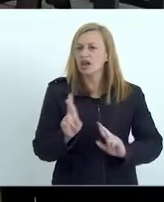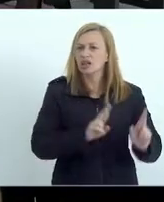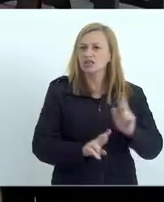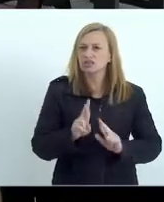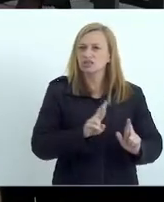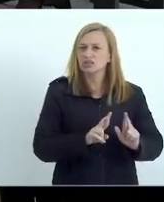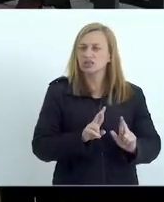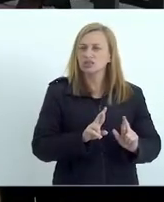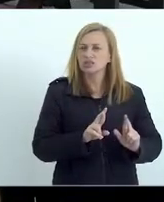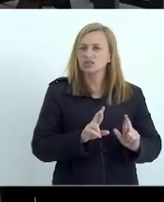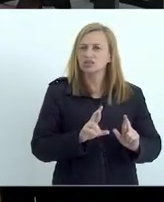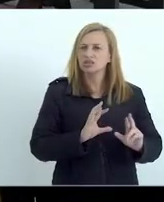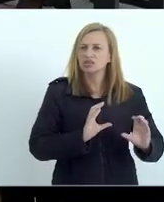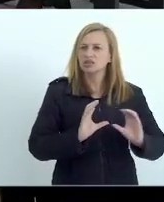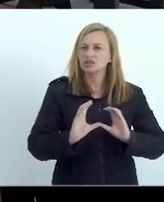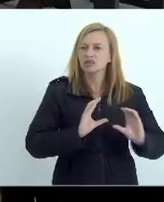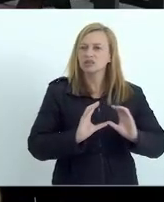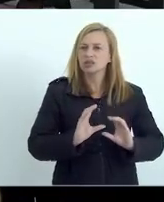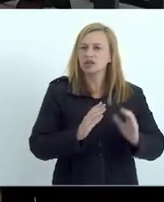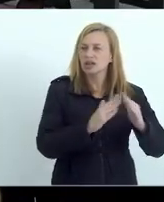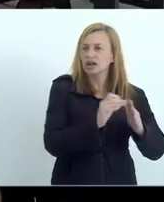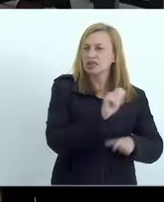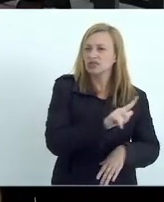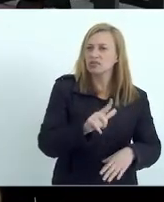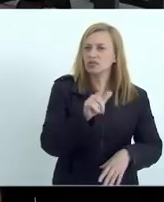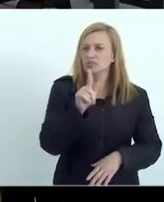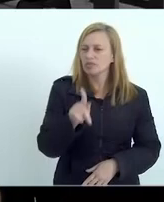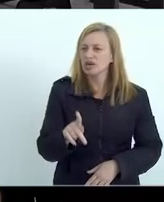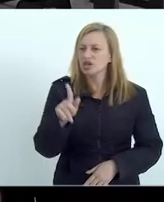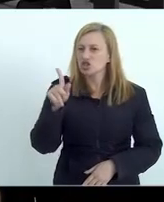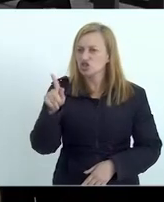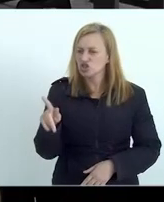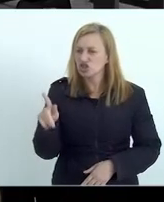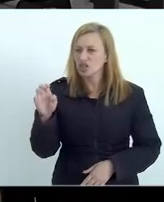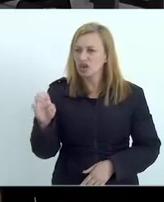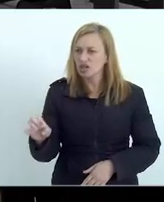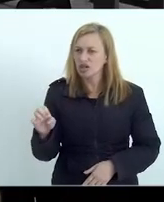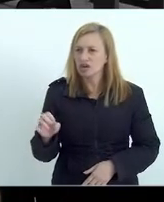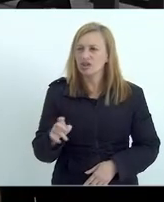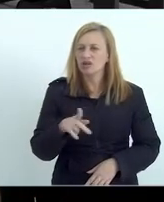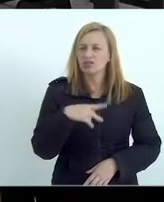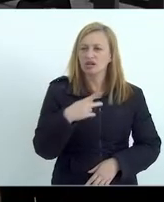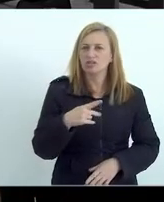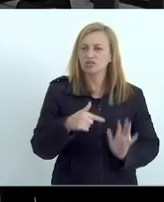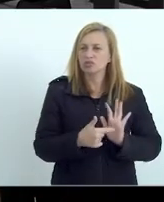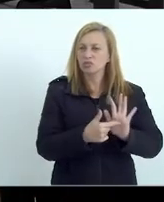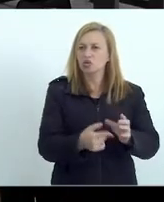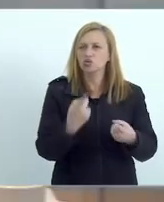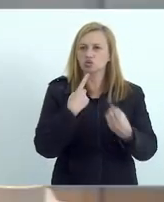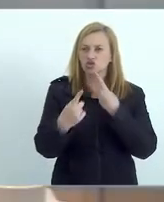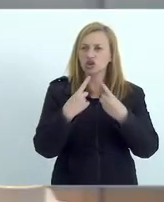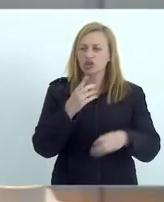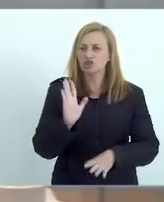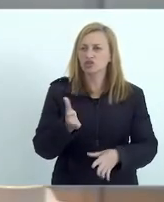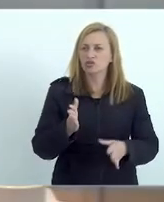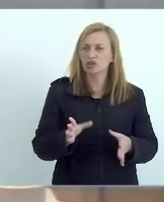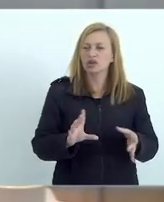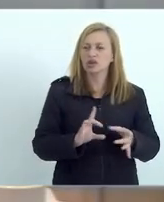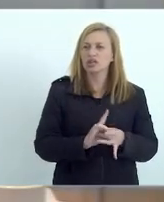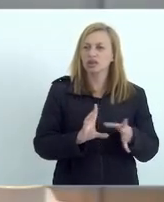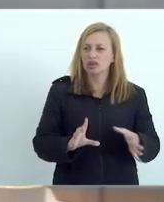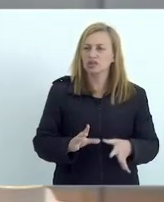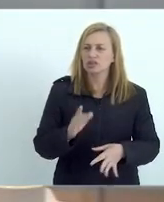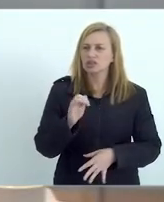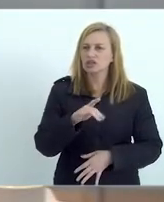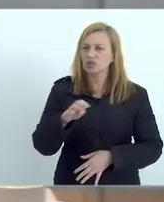relação intermediação com a Casa Civil peixe então pedir que nos seus apontamentos aí também com este este diálogo que já se você